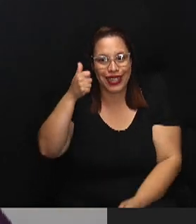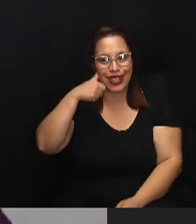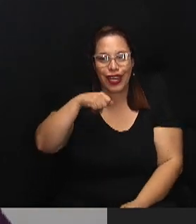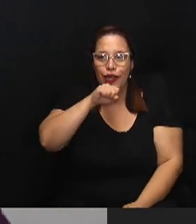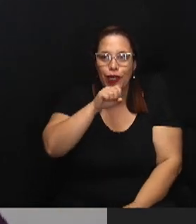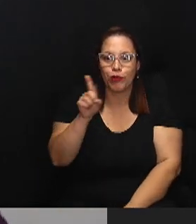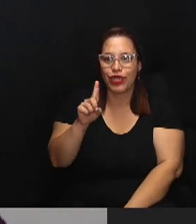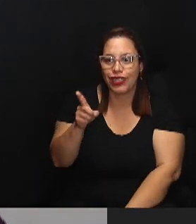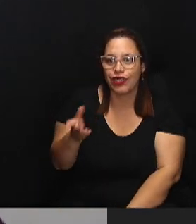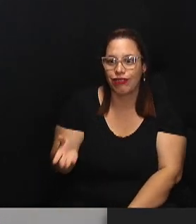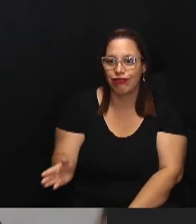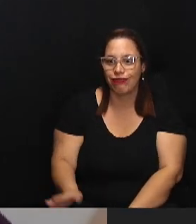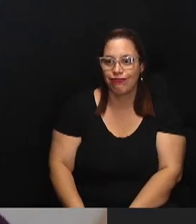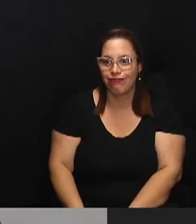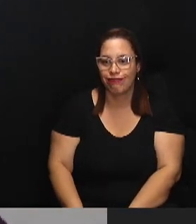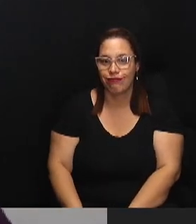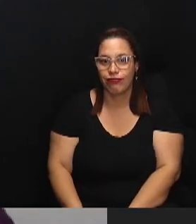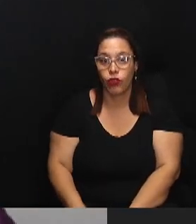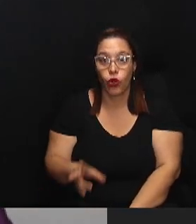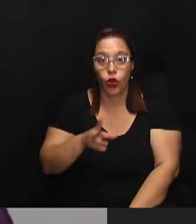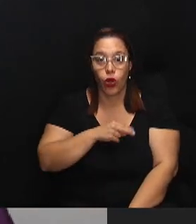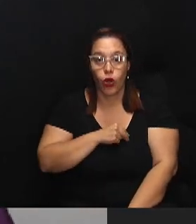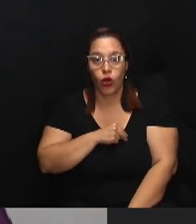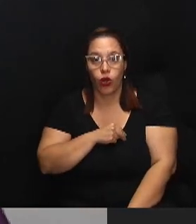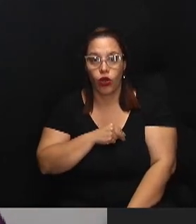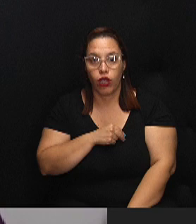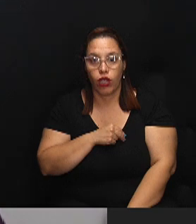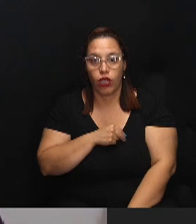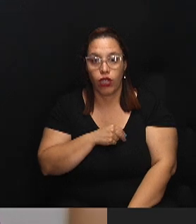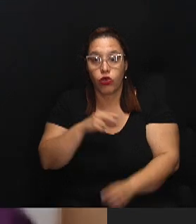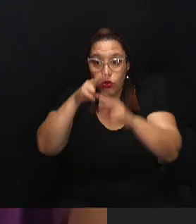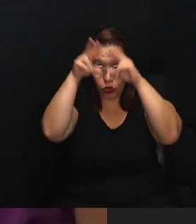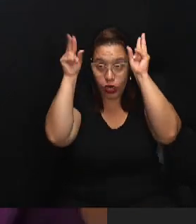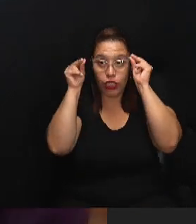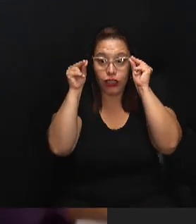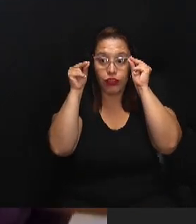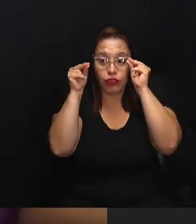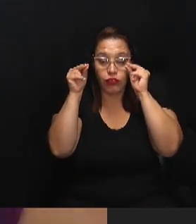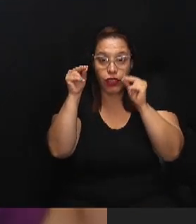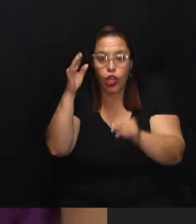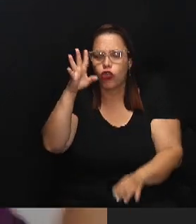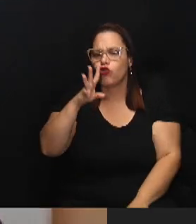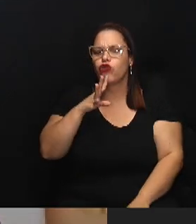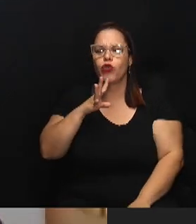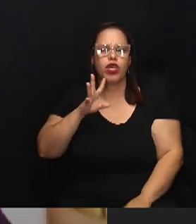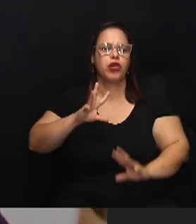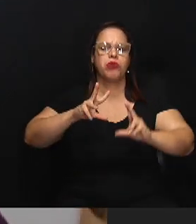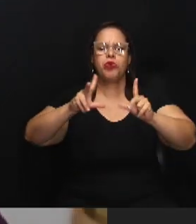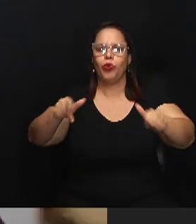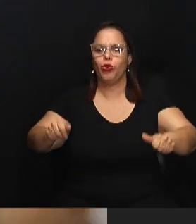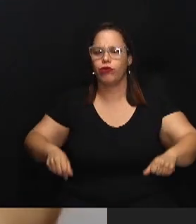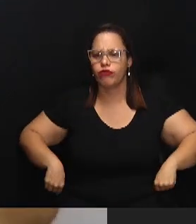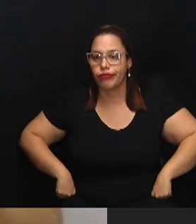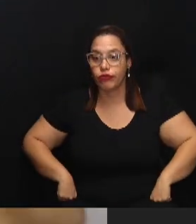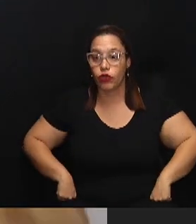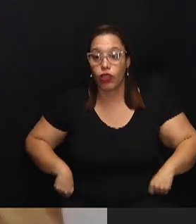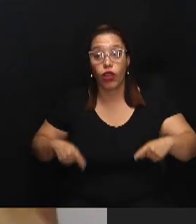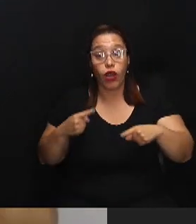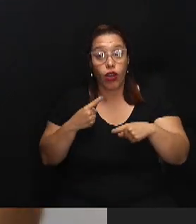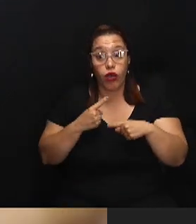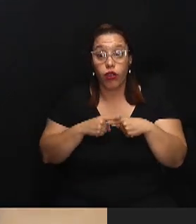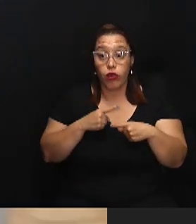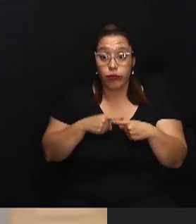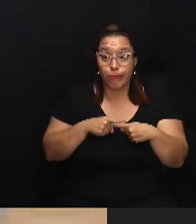materna? Então, você escuta muito assim, nossa, me tornei até enfermeira, já conheço tudo, porque a forma que